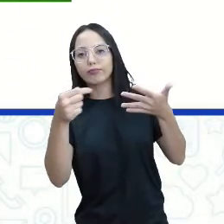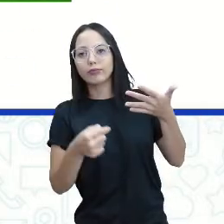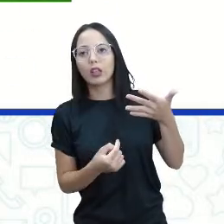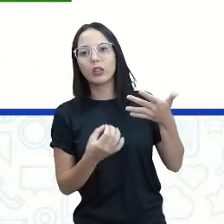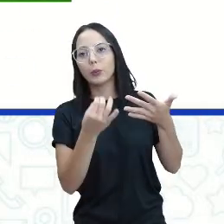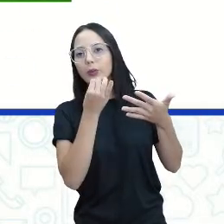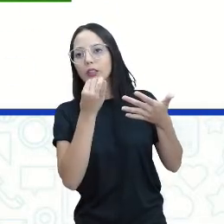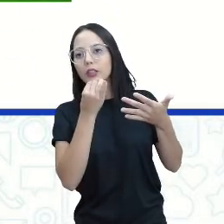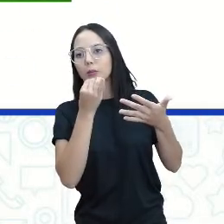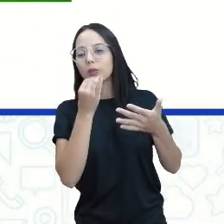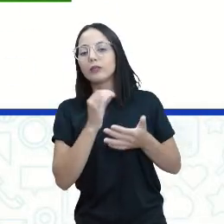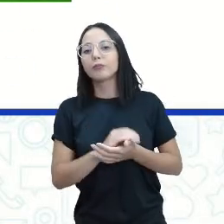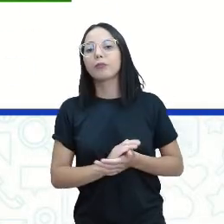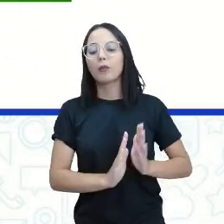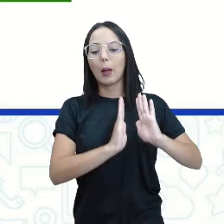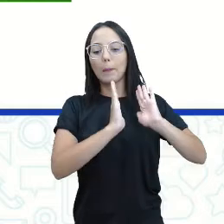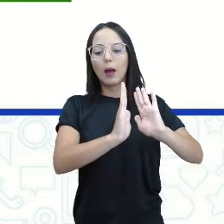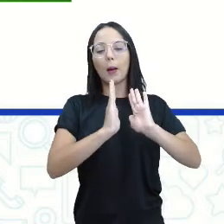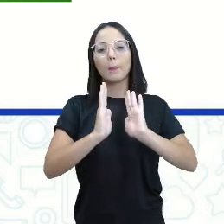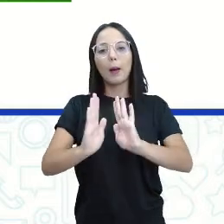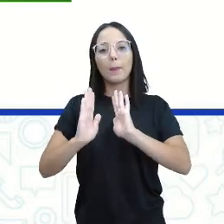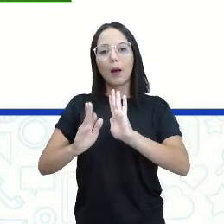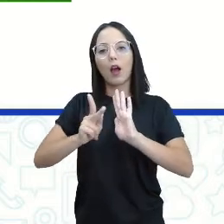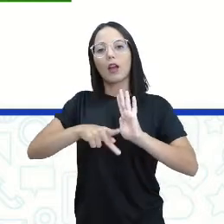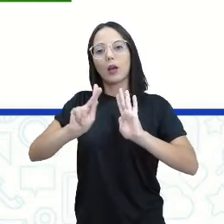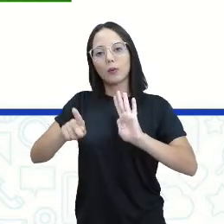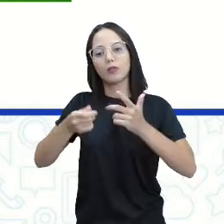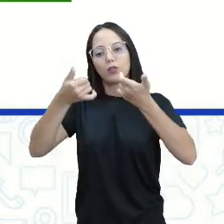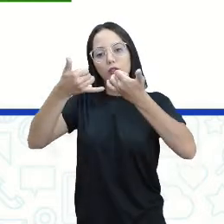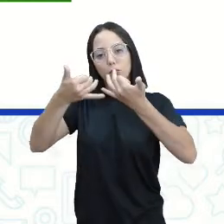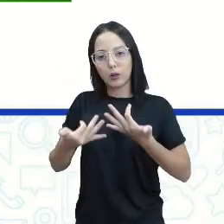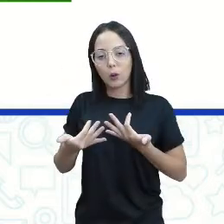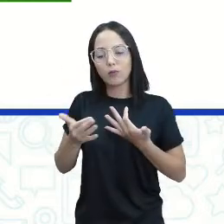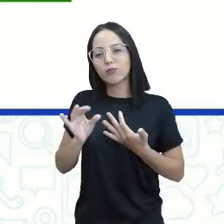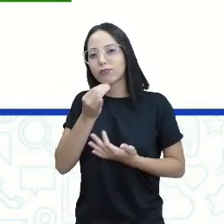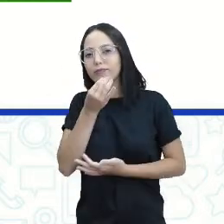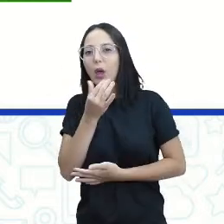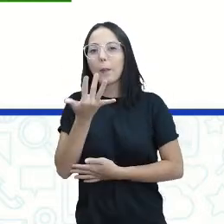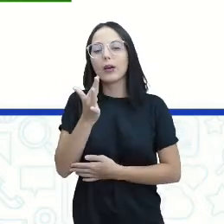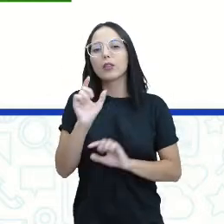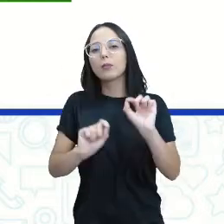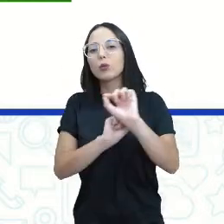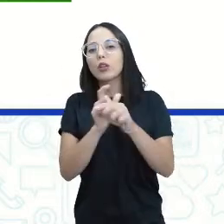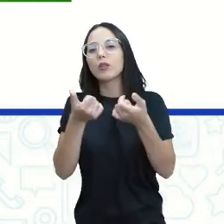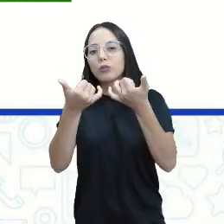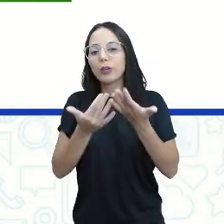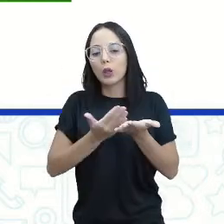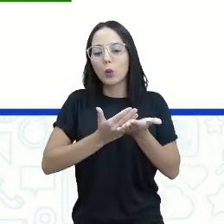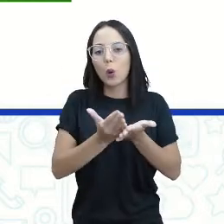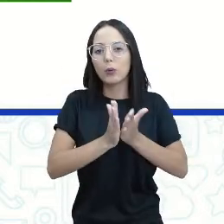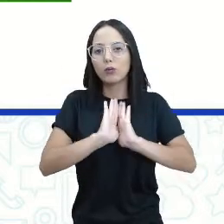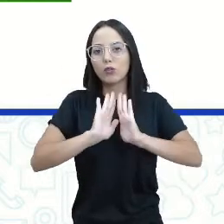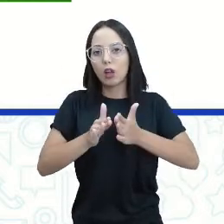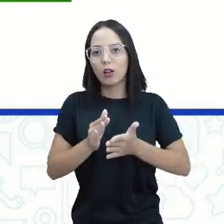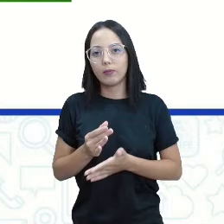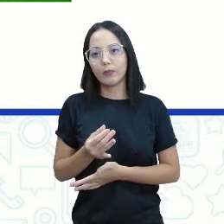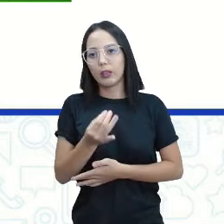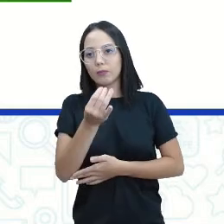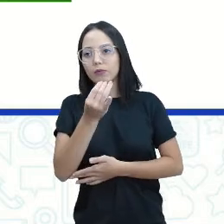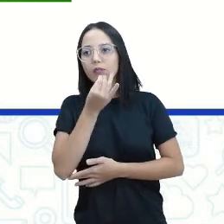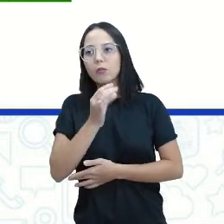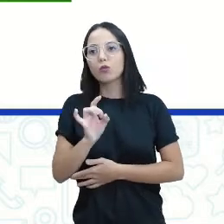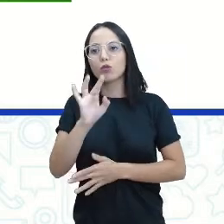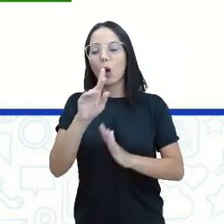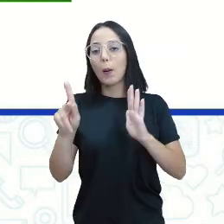veja, aquela sequência lógica que a professora Briane trouxe é mais ou menos o que eu tinha dito no início, né? Então, vamos considerar